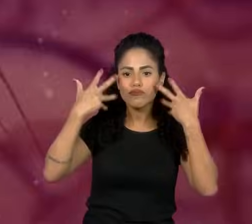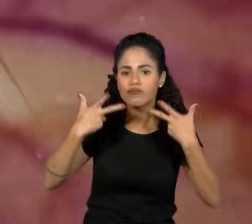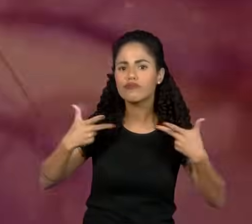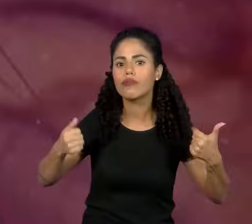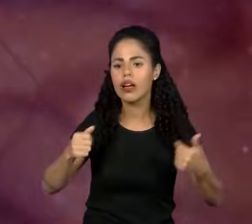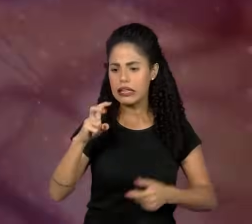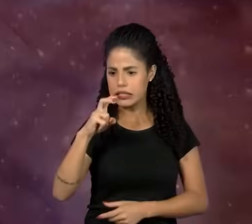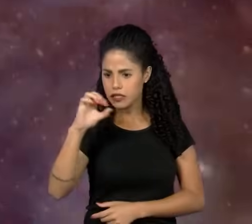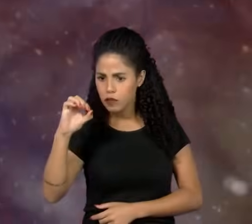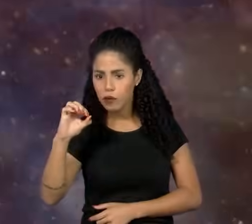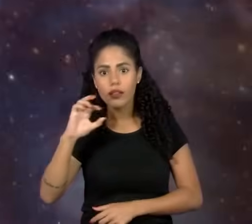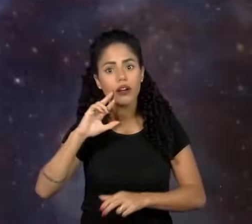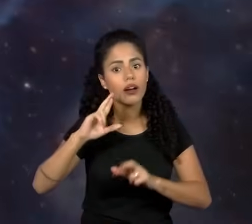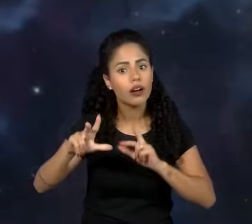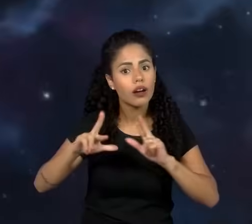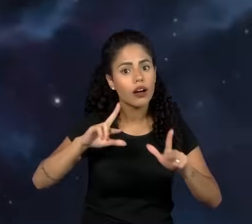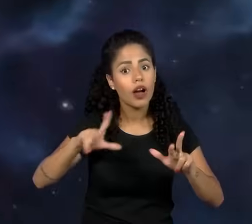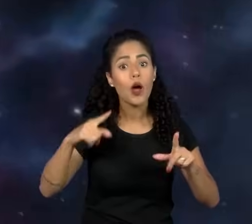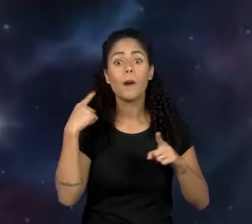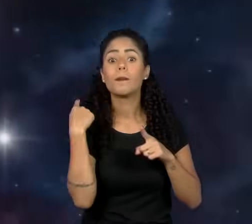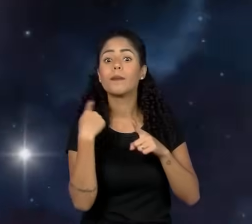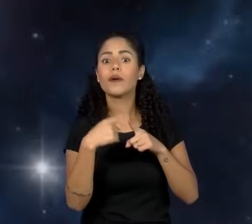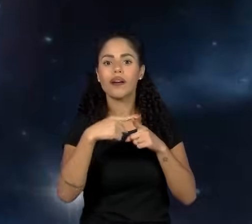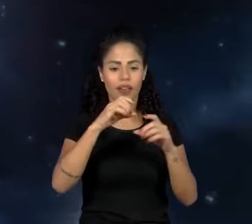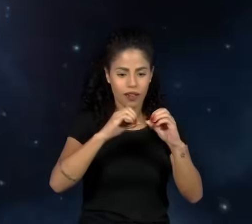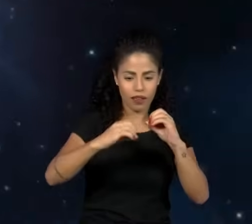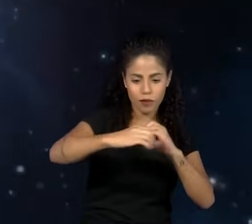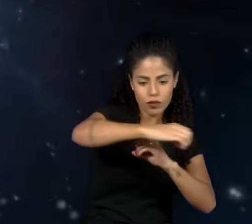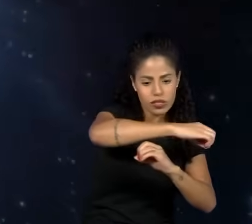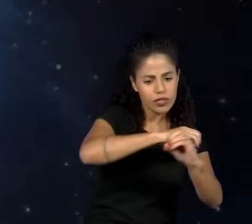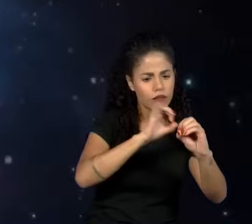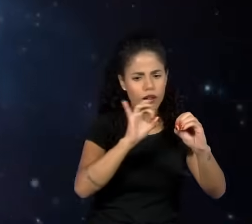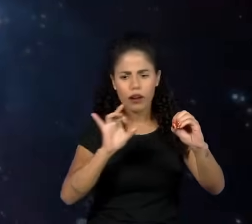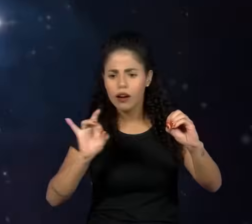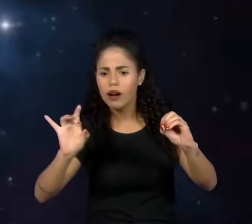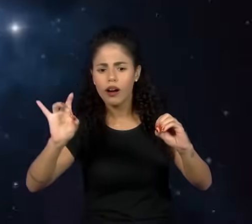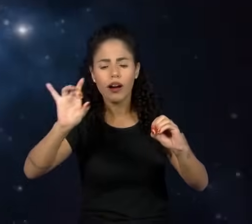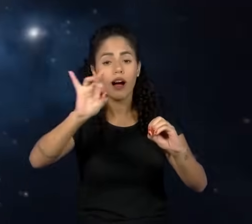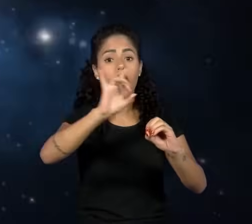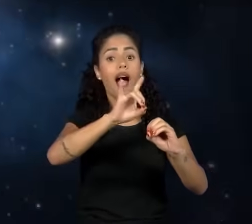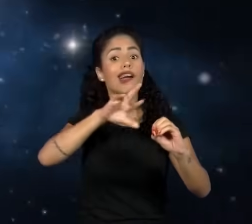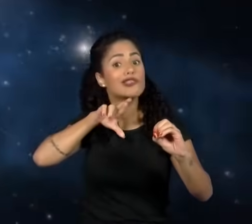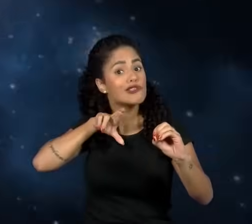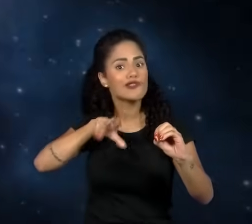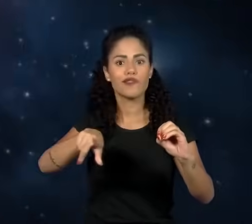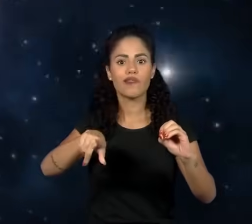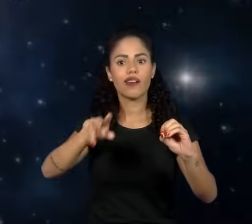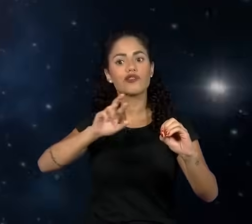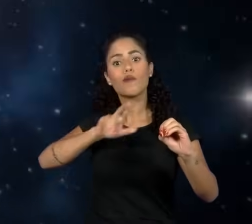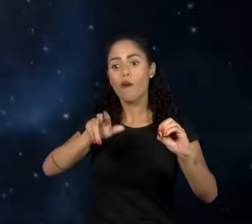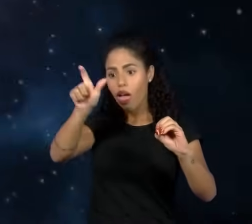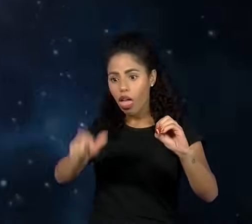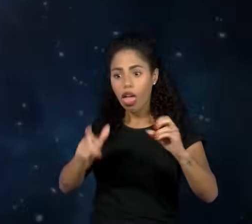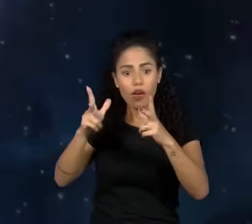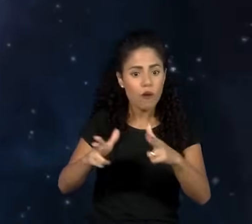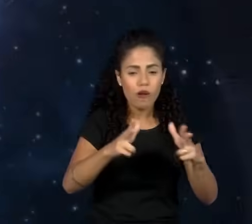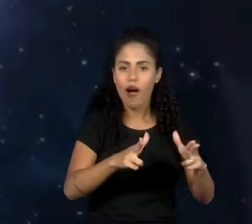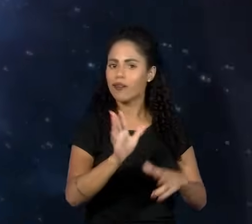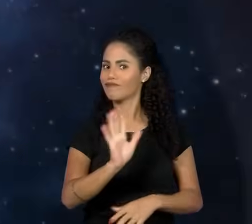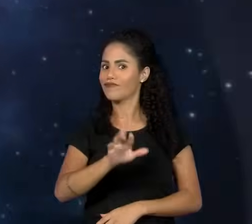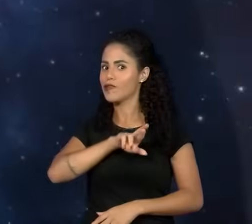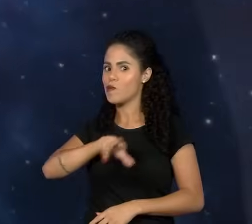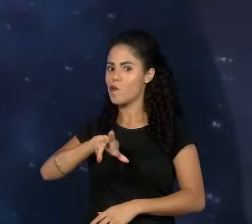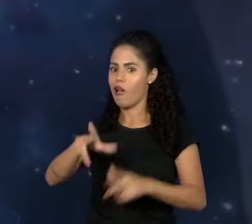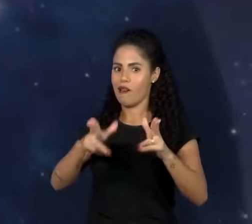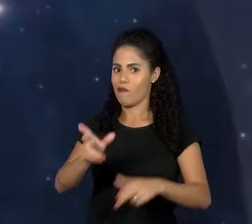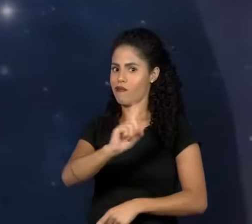diferentes porque a posição dos outros planetas vão estar em constelações, em signos diferentes, né? Então a pessoa é de Leão, porque